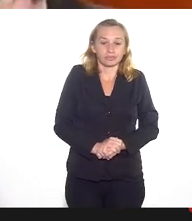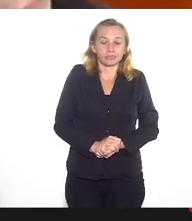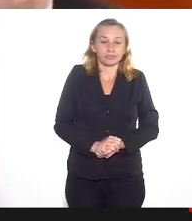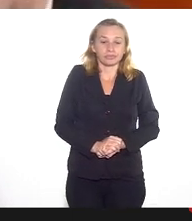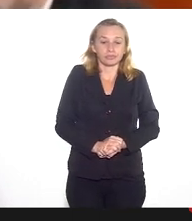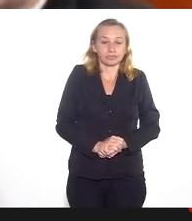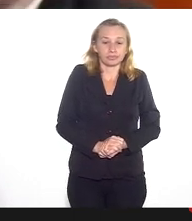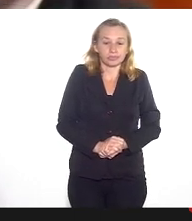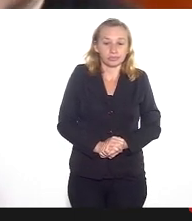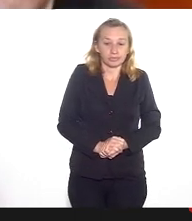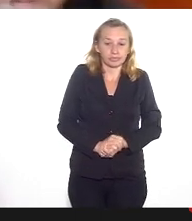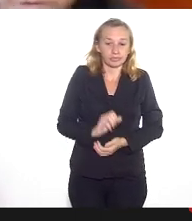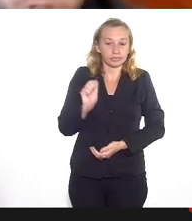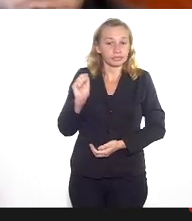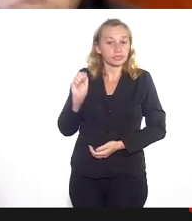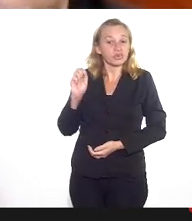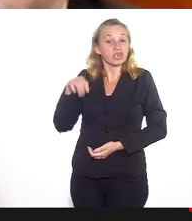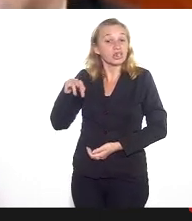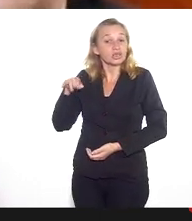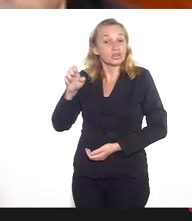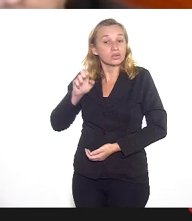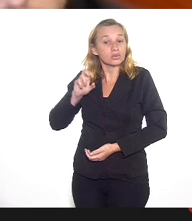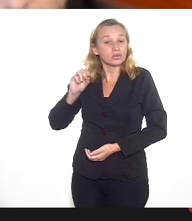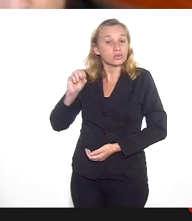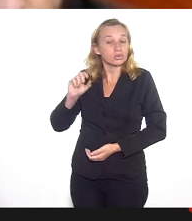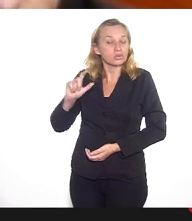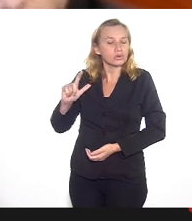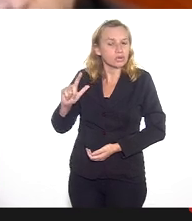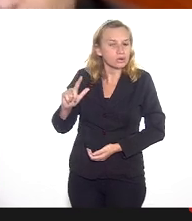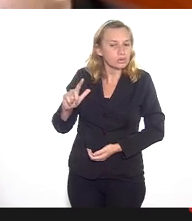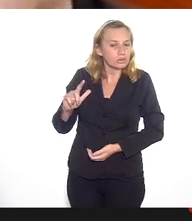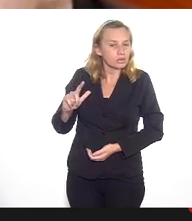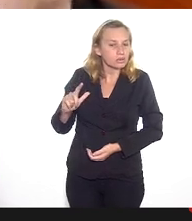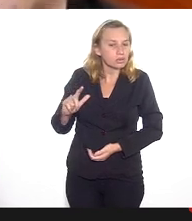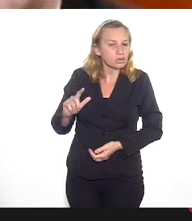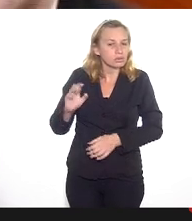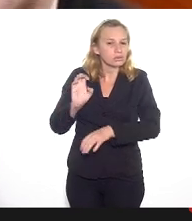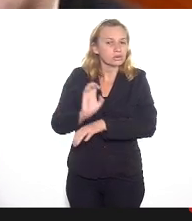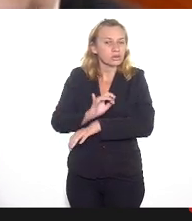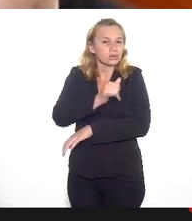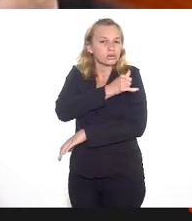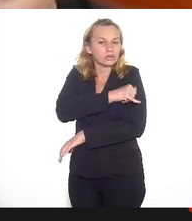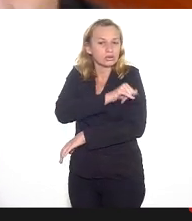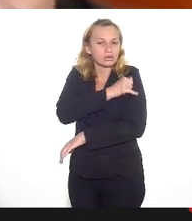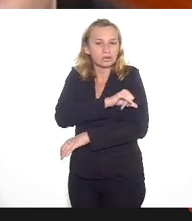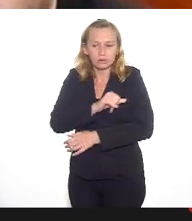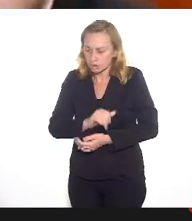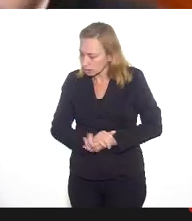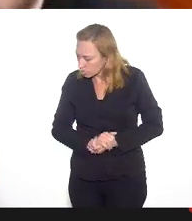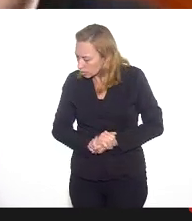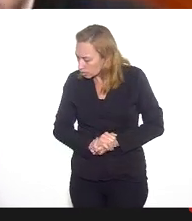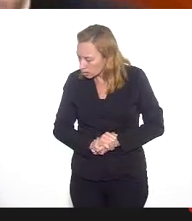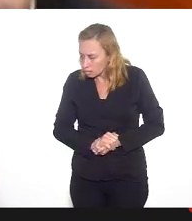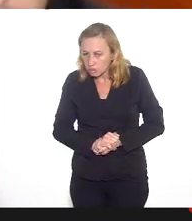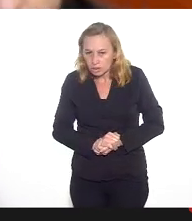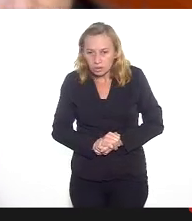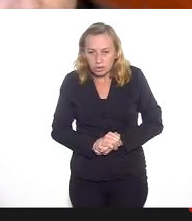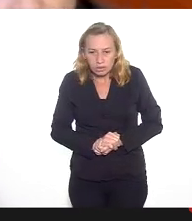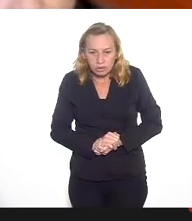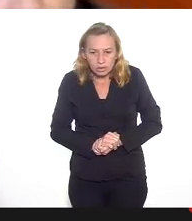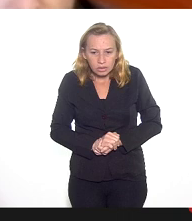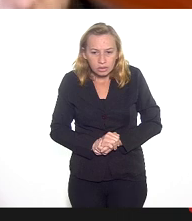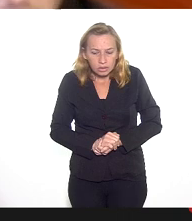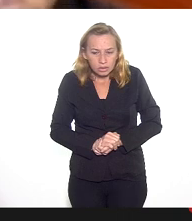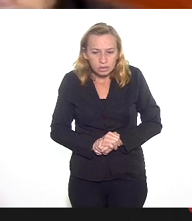A Equinor ela é operadora do campo de Peregrino, no estado do Rio de Janeiro, que acho que atualmente está